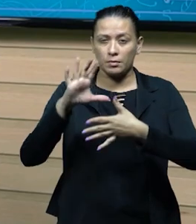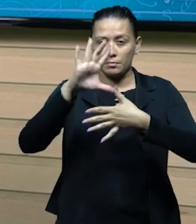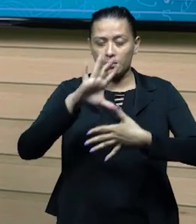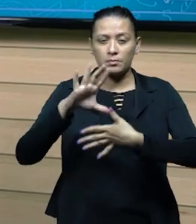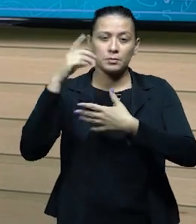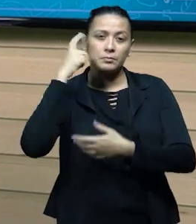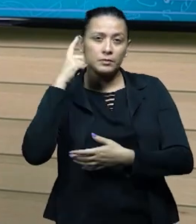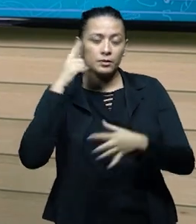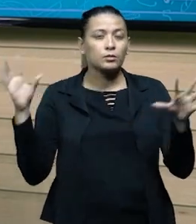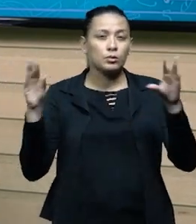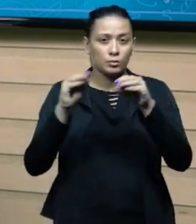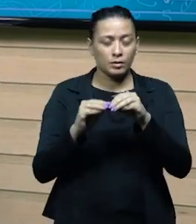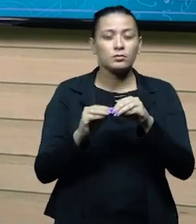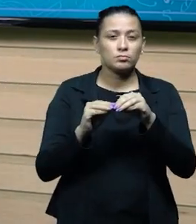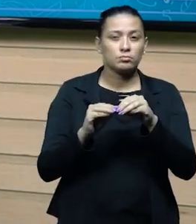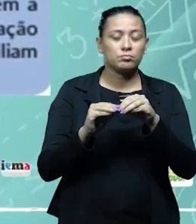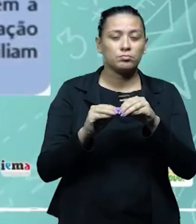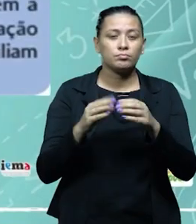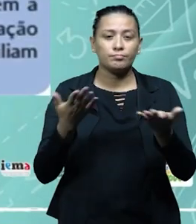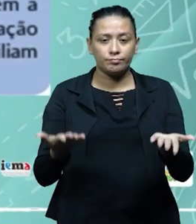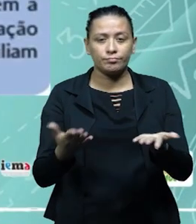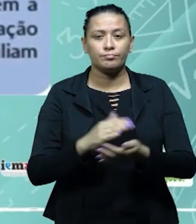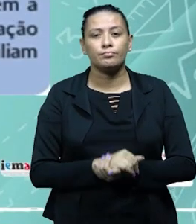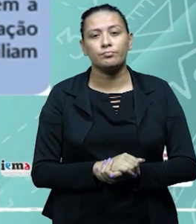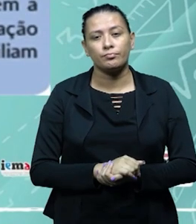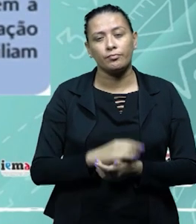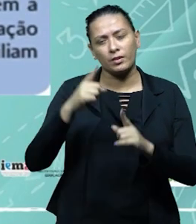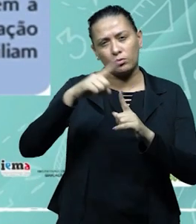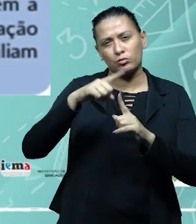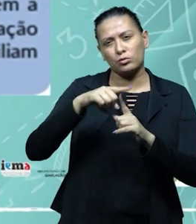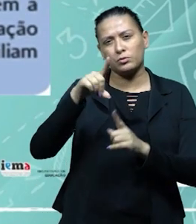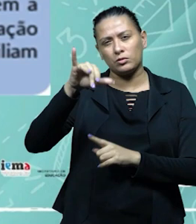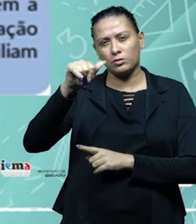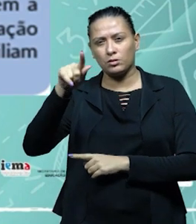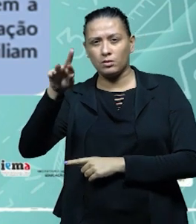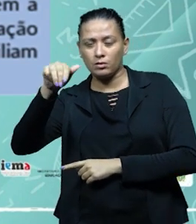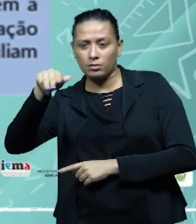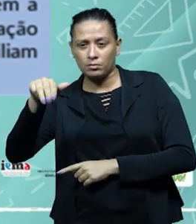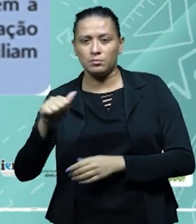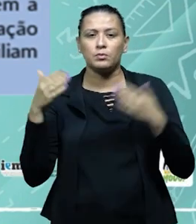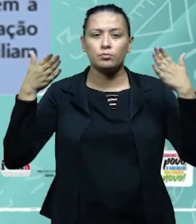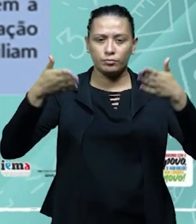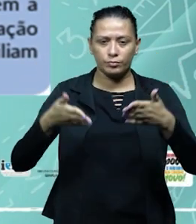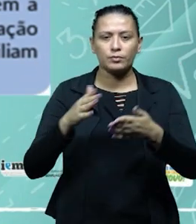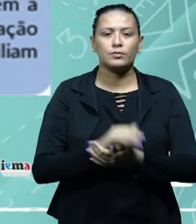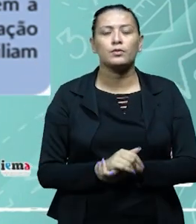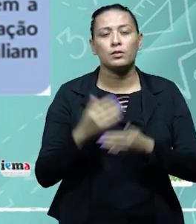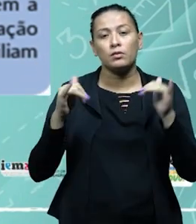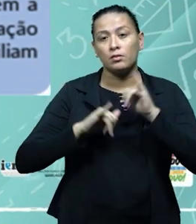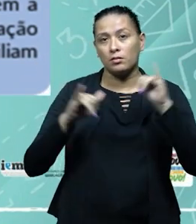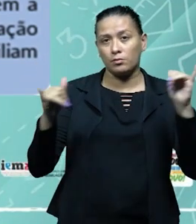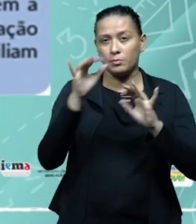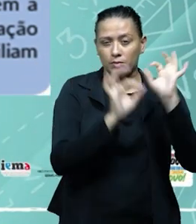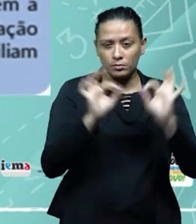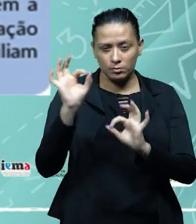então eu trouxe um pequeno resumo do que seria esse mapa mental os mapas mentais são o tipo de diag voltado para